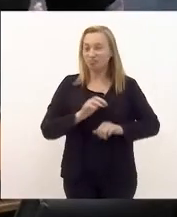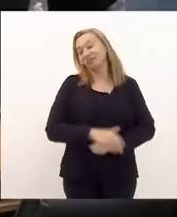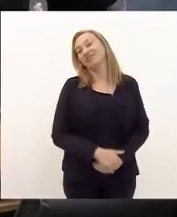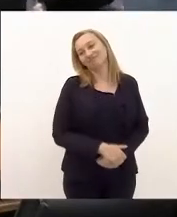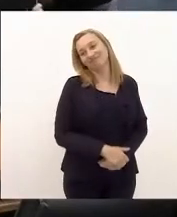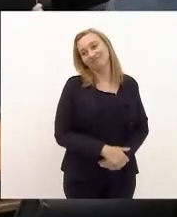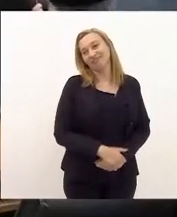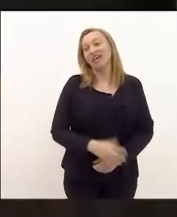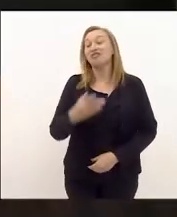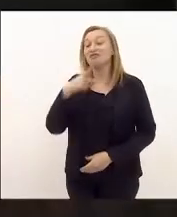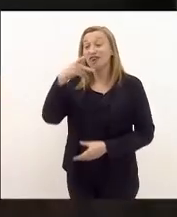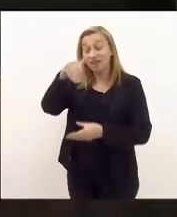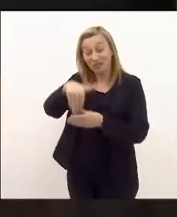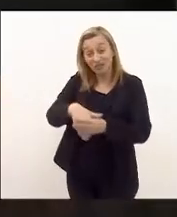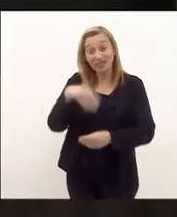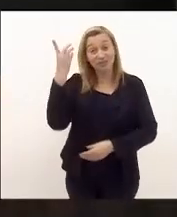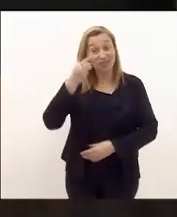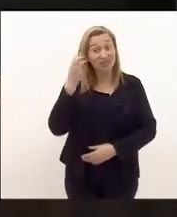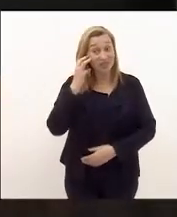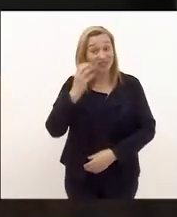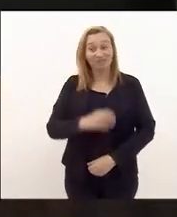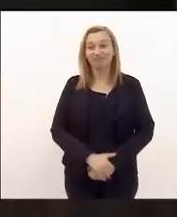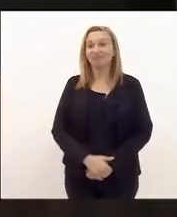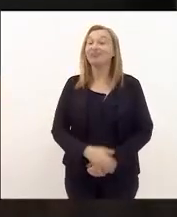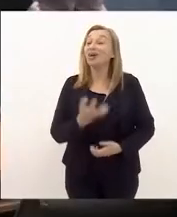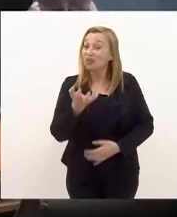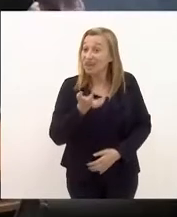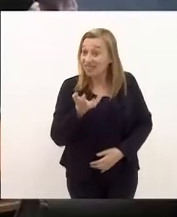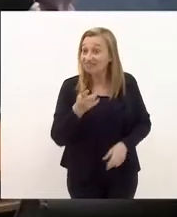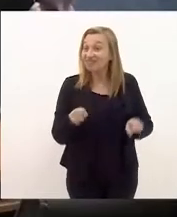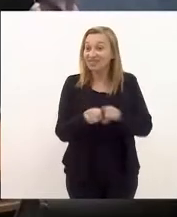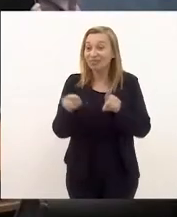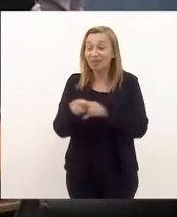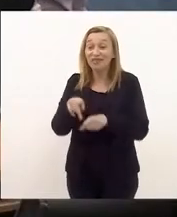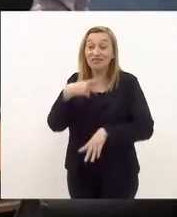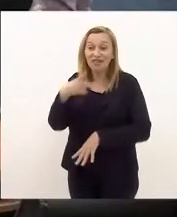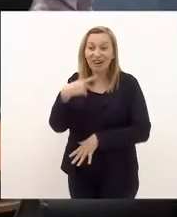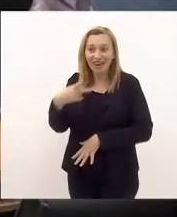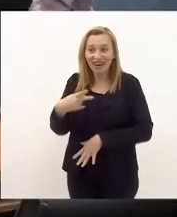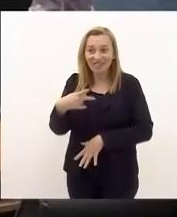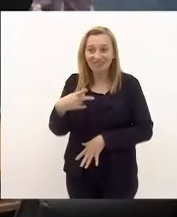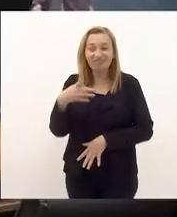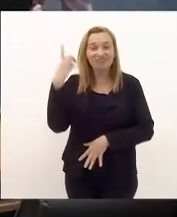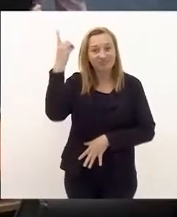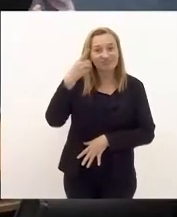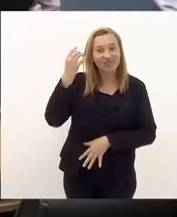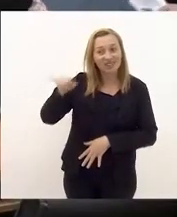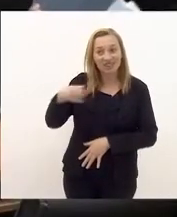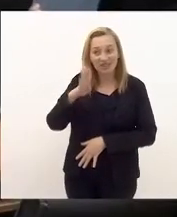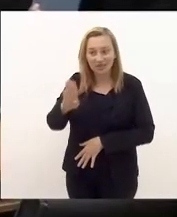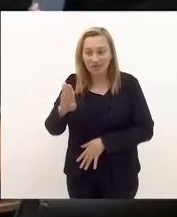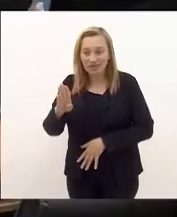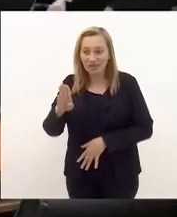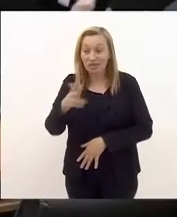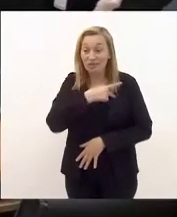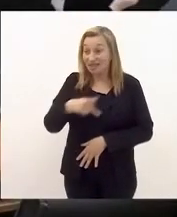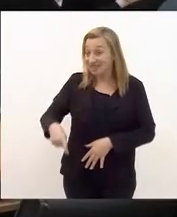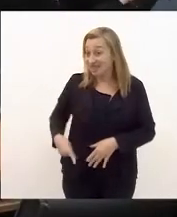voto. Declaração de voto, deputado Valdeir Carneiro. Também quero me manifestar, deputado Jair Bittencourt, presidente desta